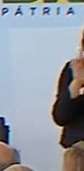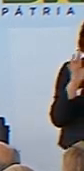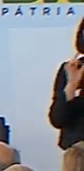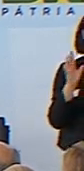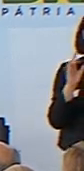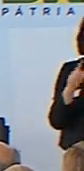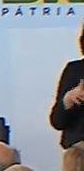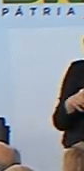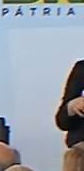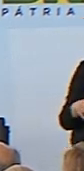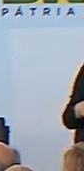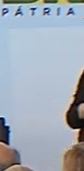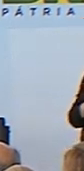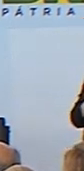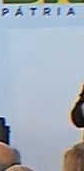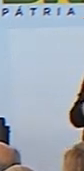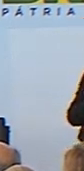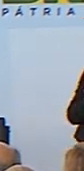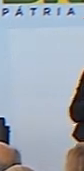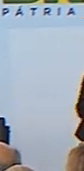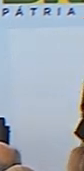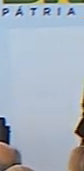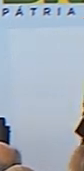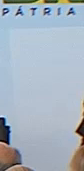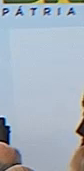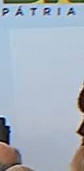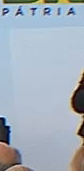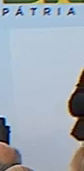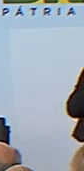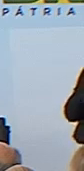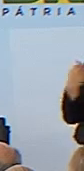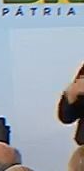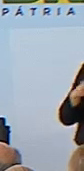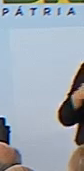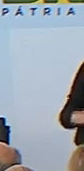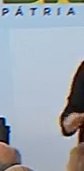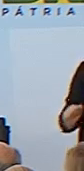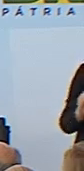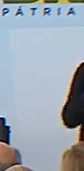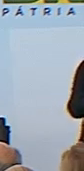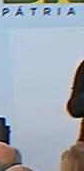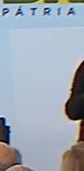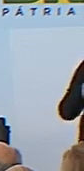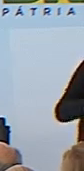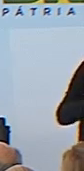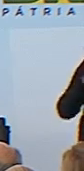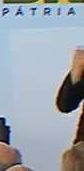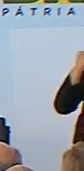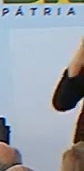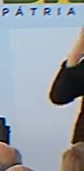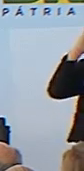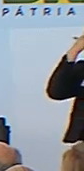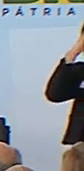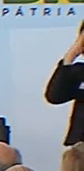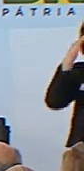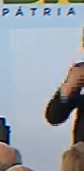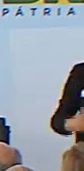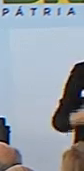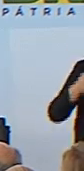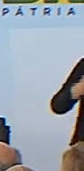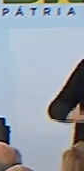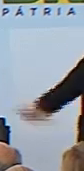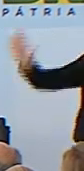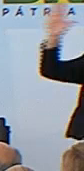placa tem que ser por muda daí a importância de nós fazermos o entendimento com a frente